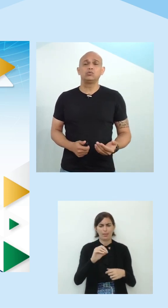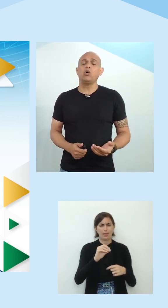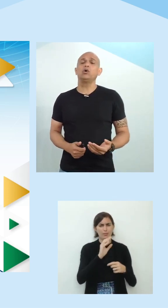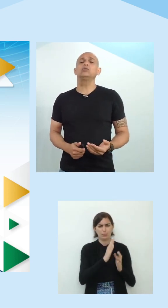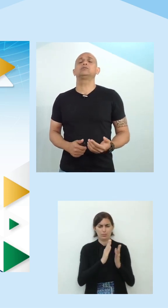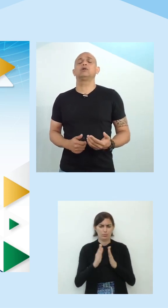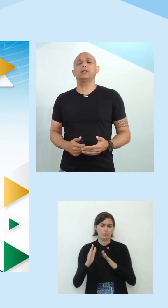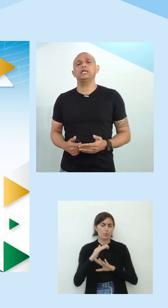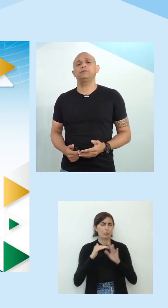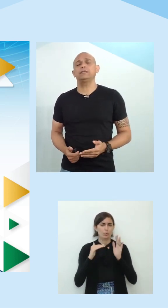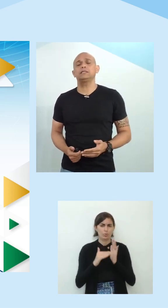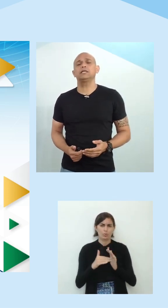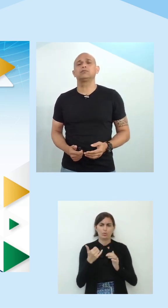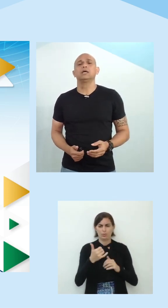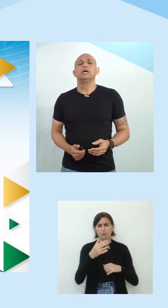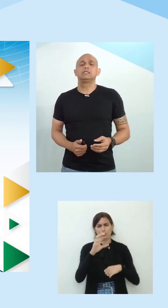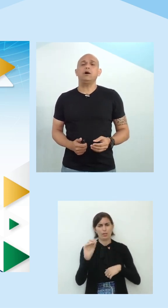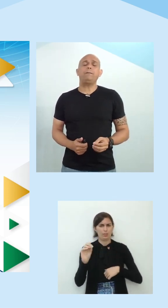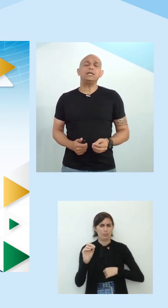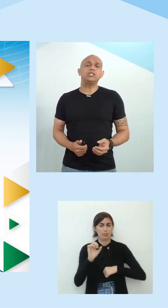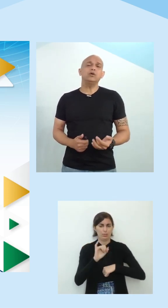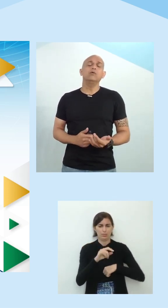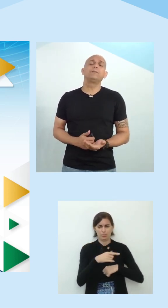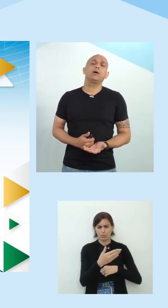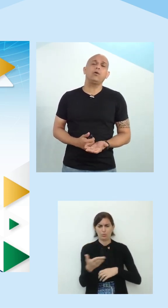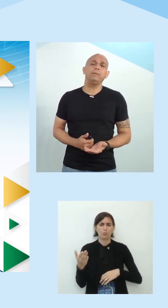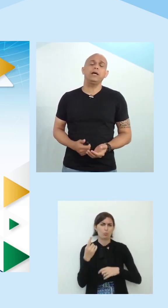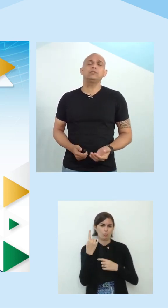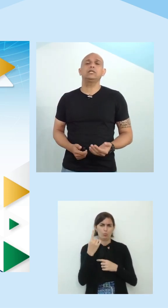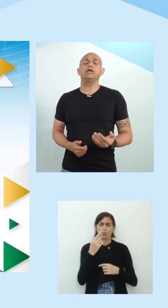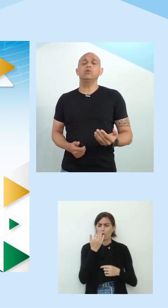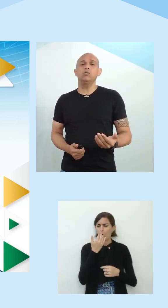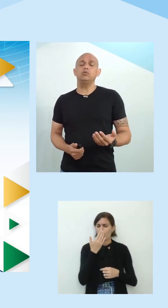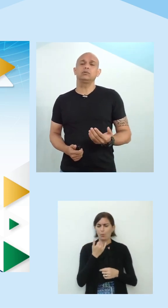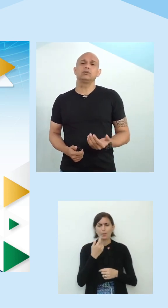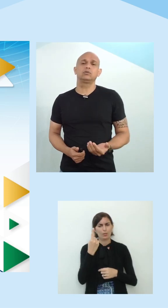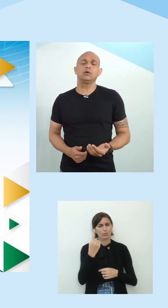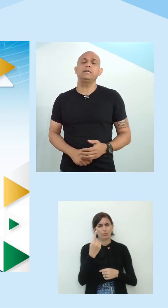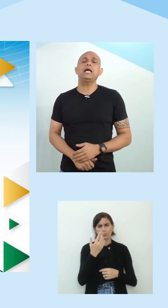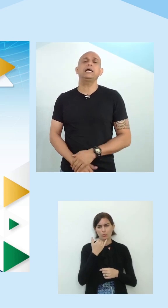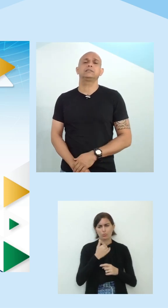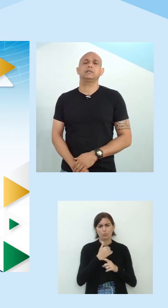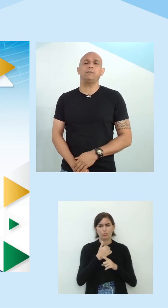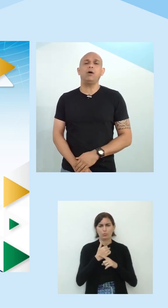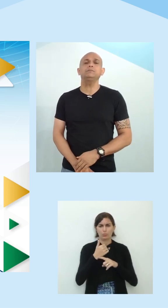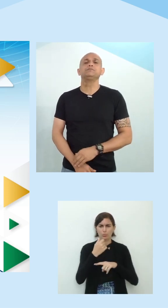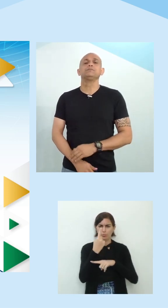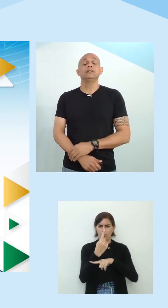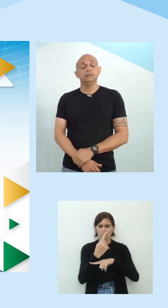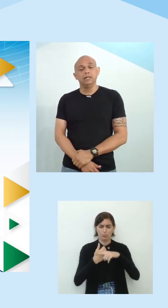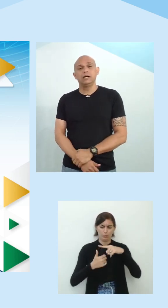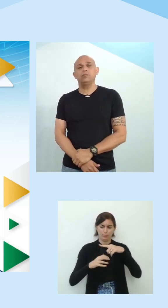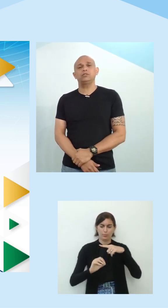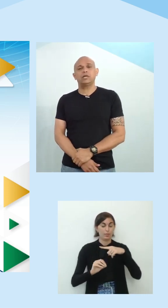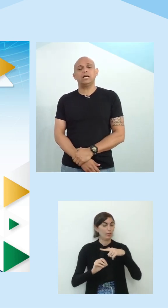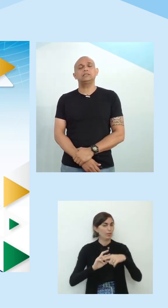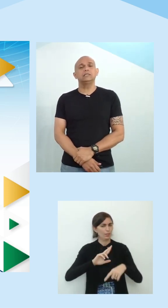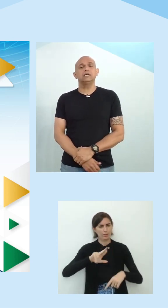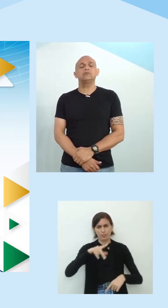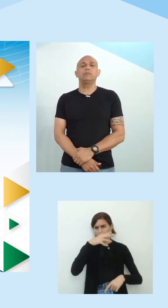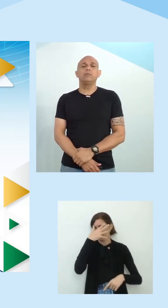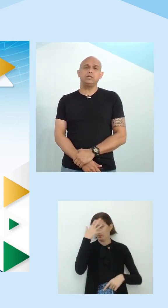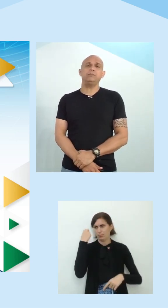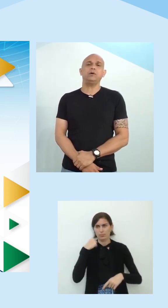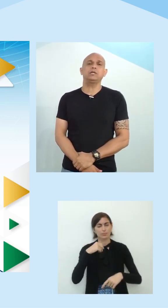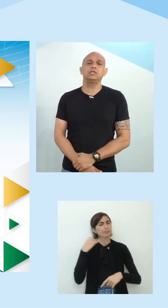pedacinhos, o todo são 10 pedacinhos. Se eu partir um para comer, eu tirei 1 sobre 10, tá bom? Não esquece